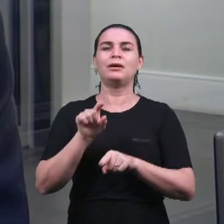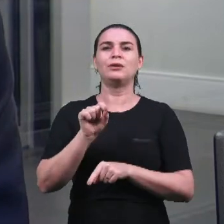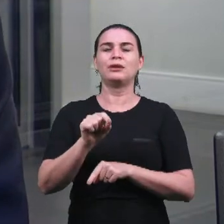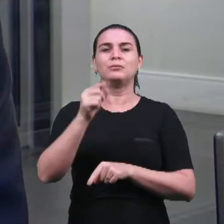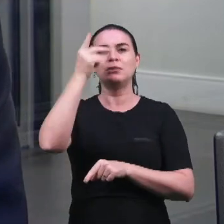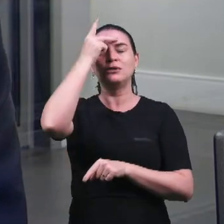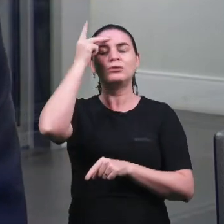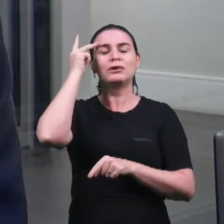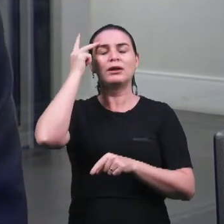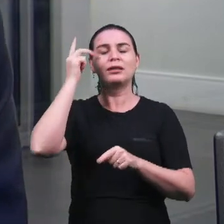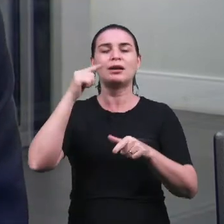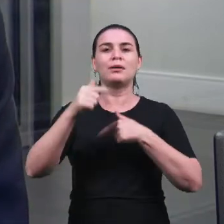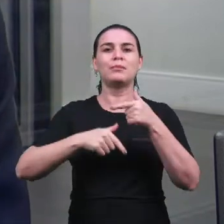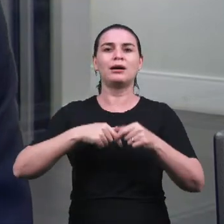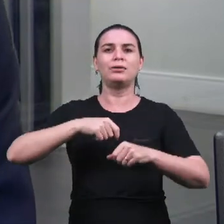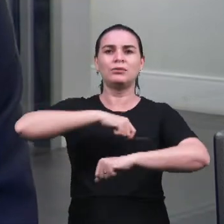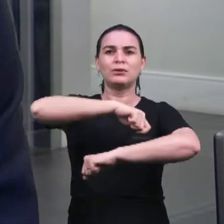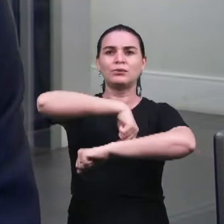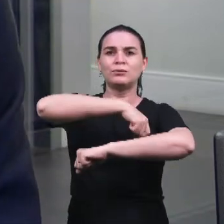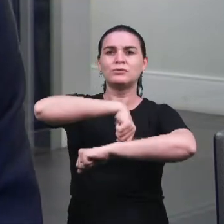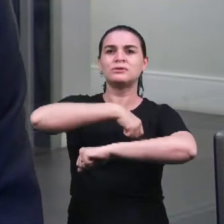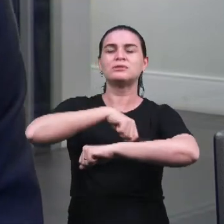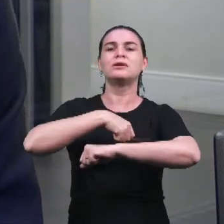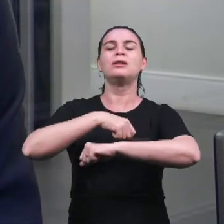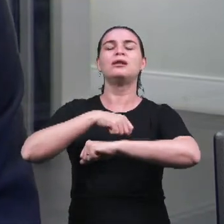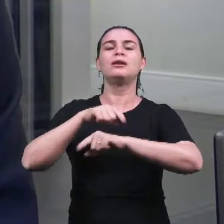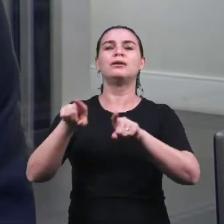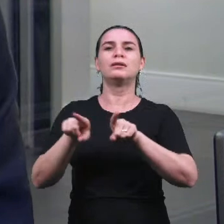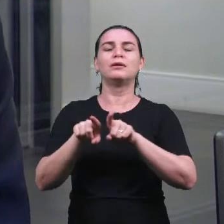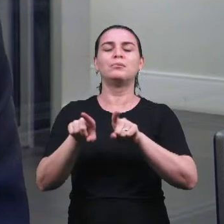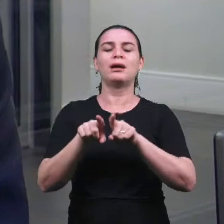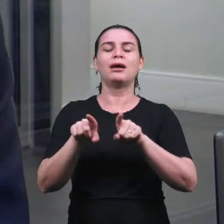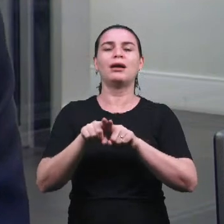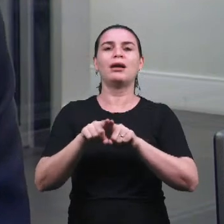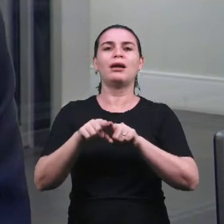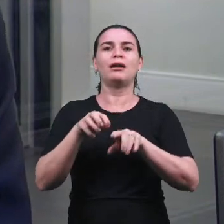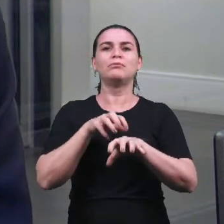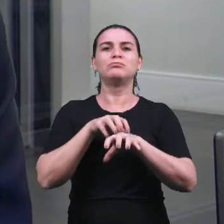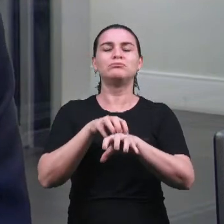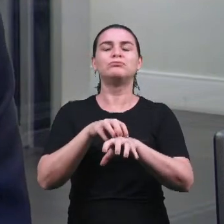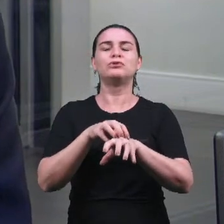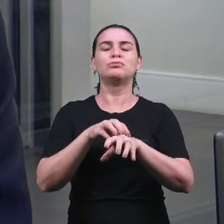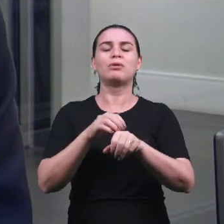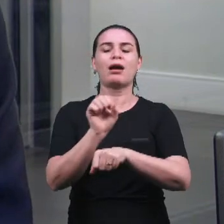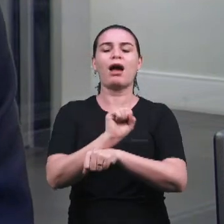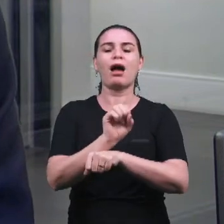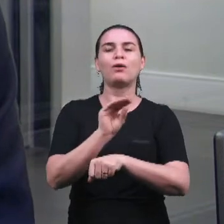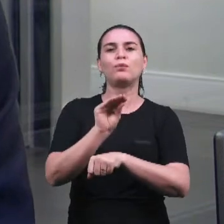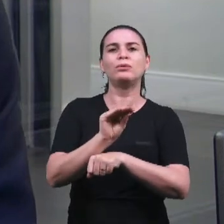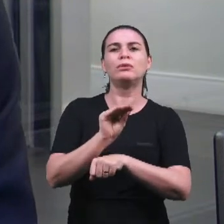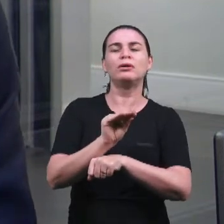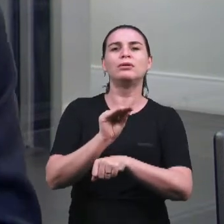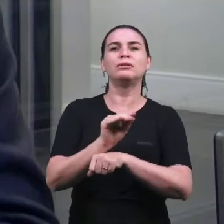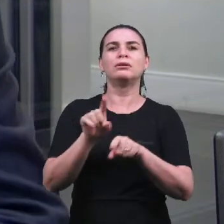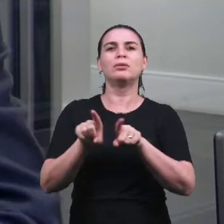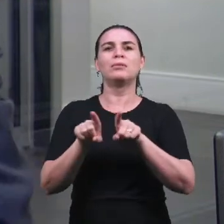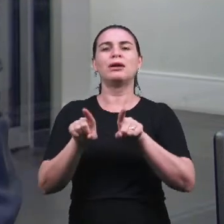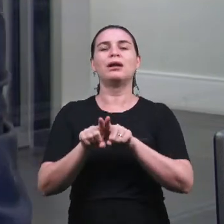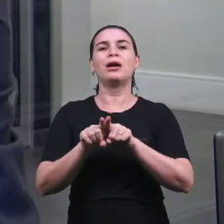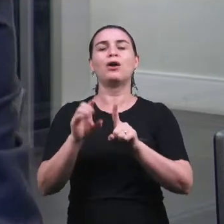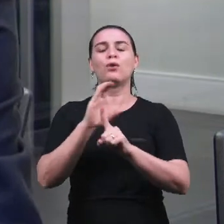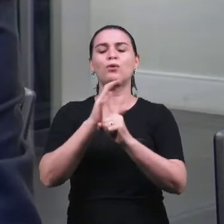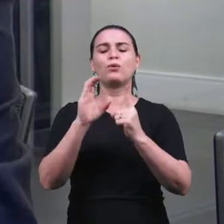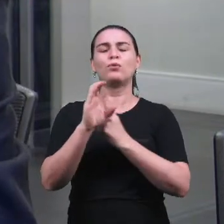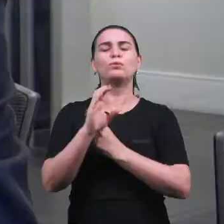trânsito. Então sempre é uma glorificação para fechar mais um ano trabalhando no Manaim, é sempre muito especial.